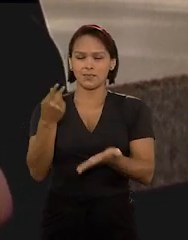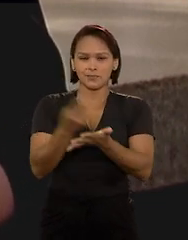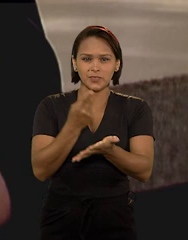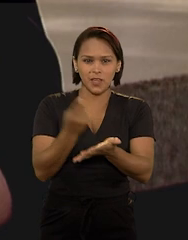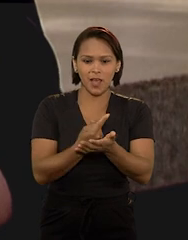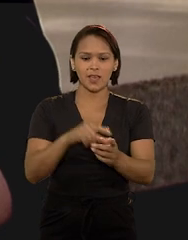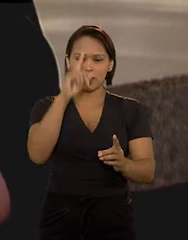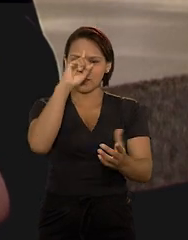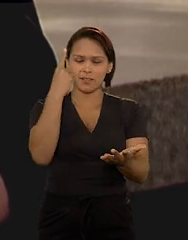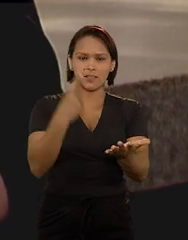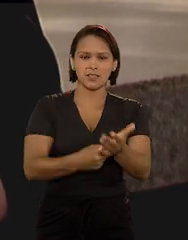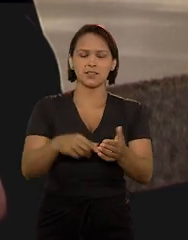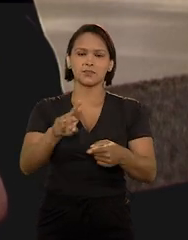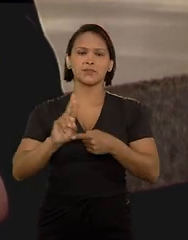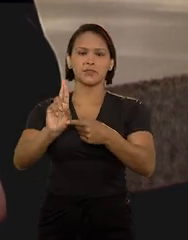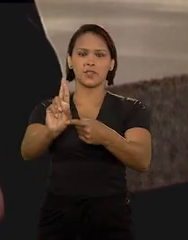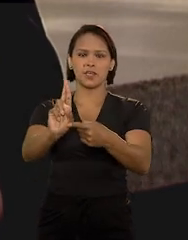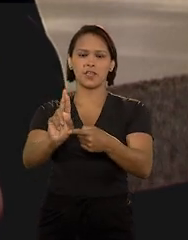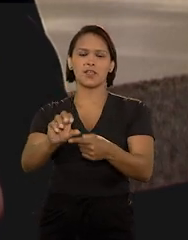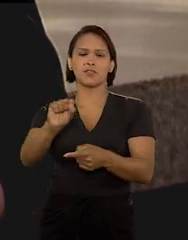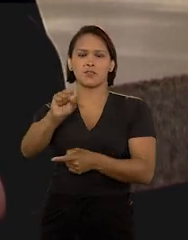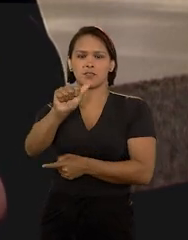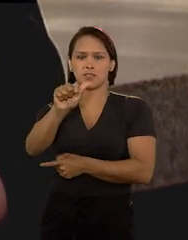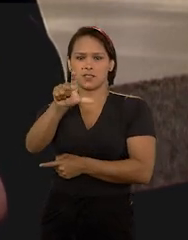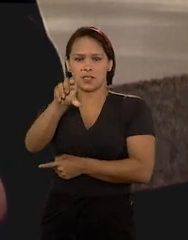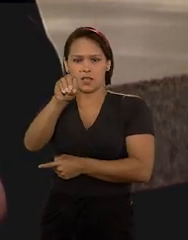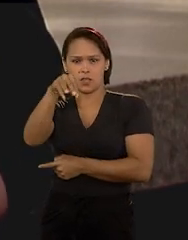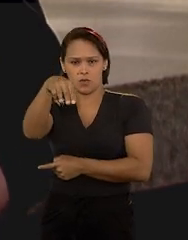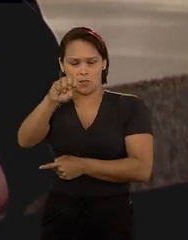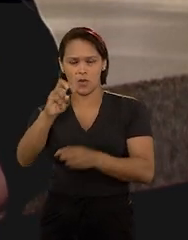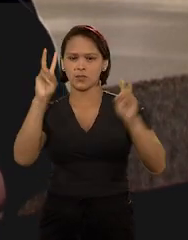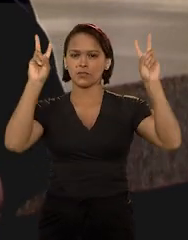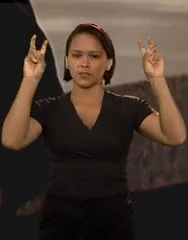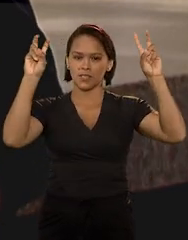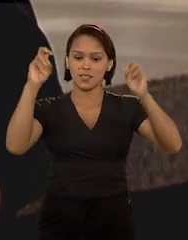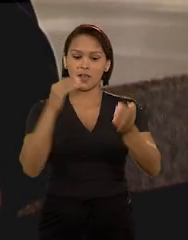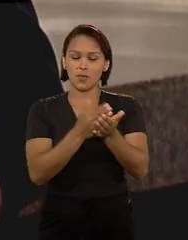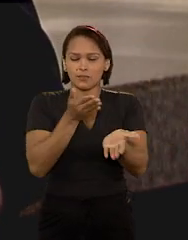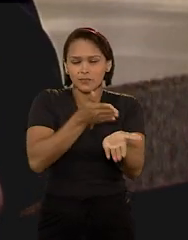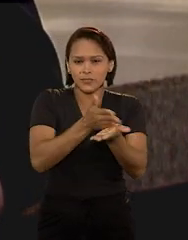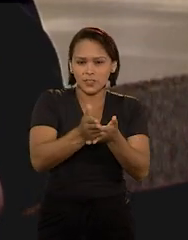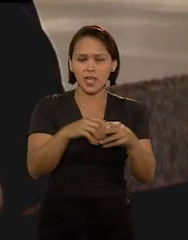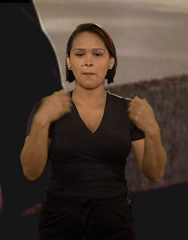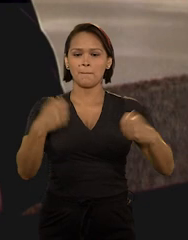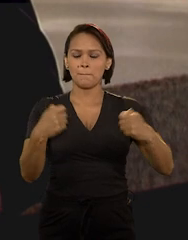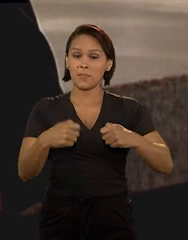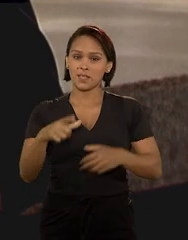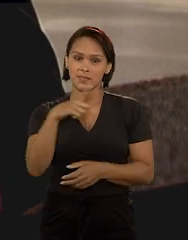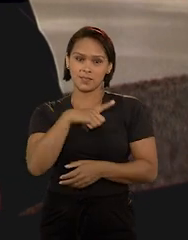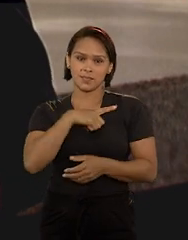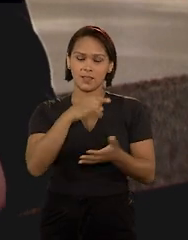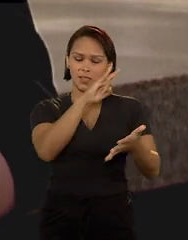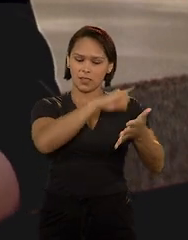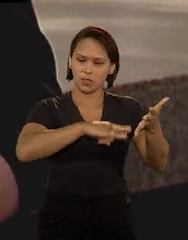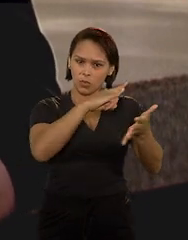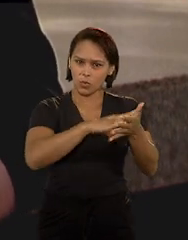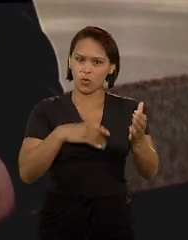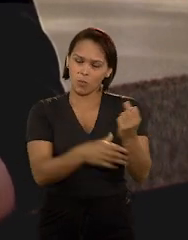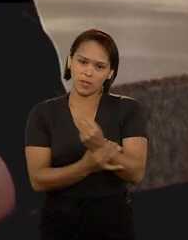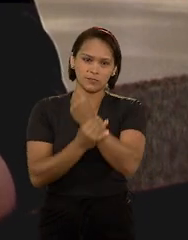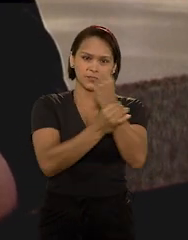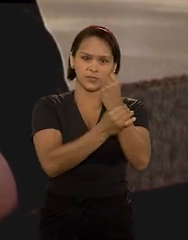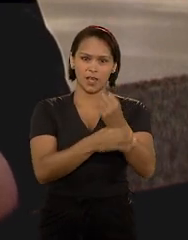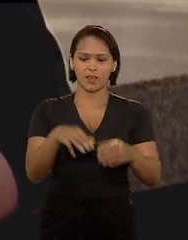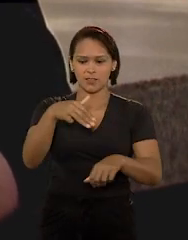munições. Em sua decisão, o relator ministro Luiz Felipe Salomão destacou que a prerrogativa de porte de arma de fogo, garantida